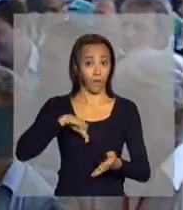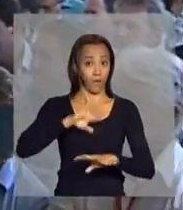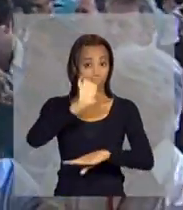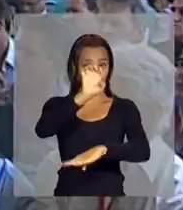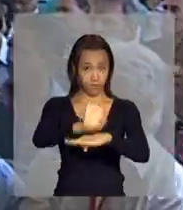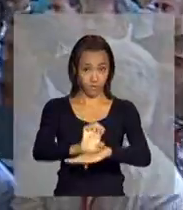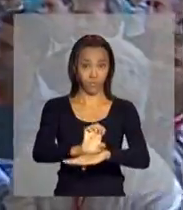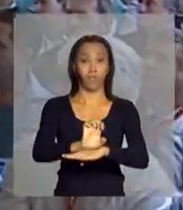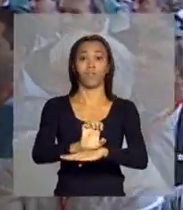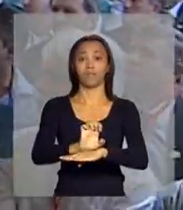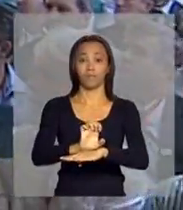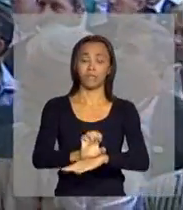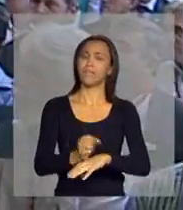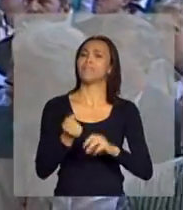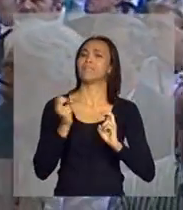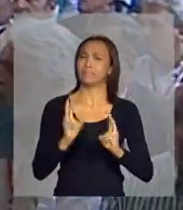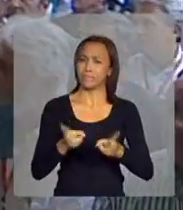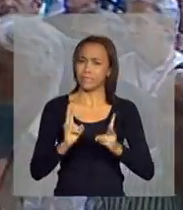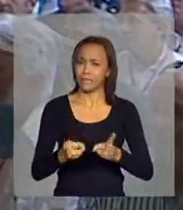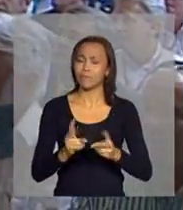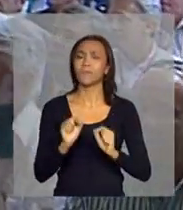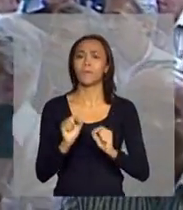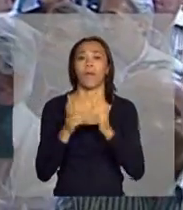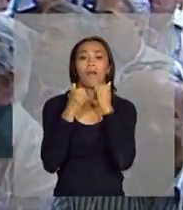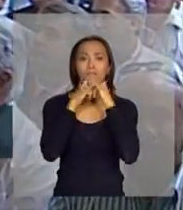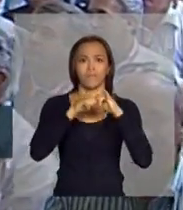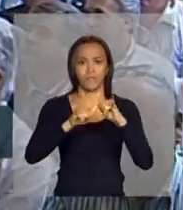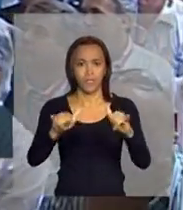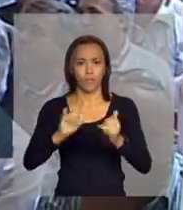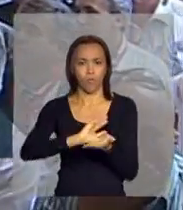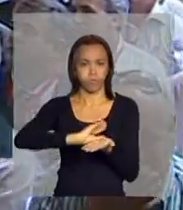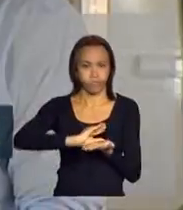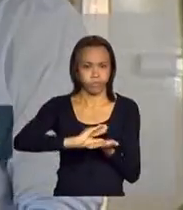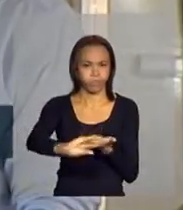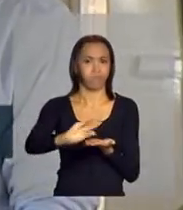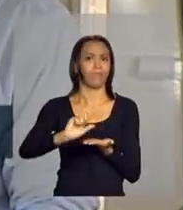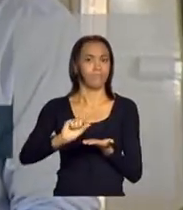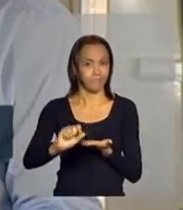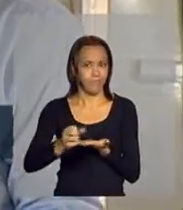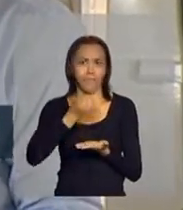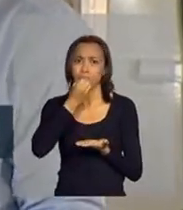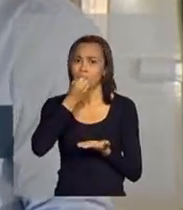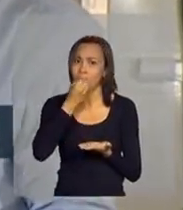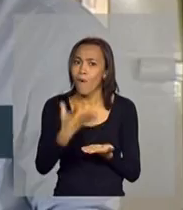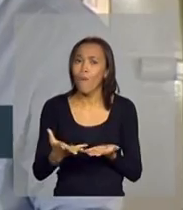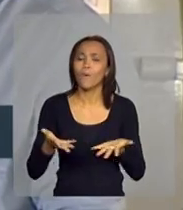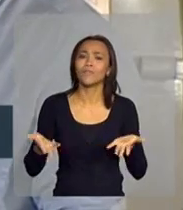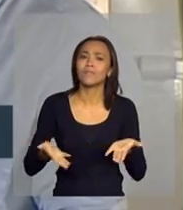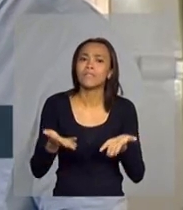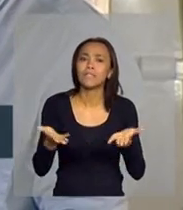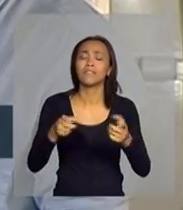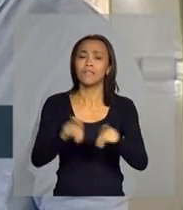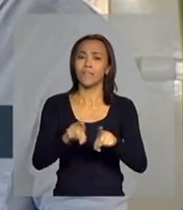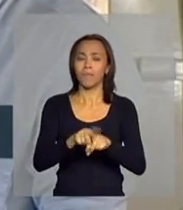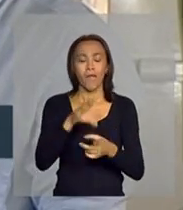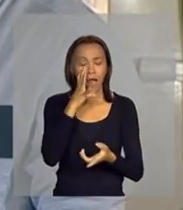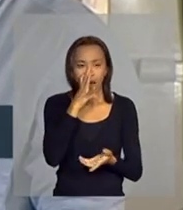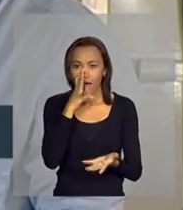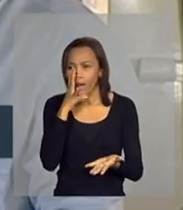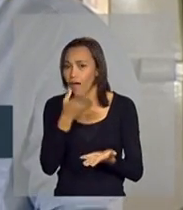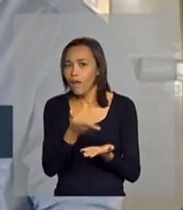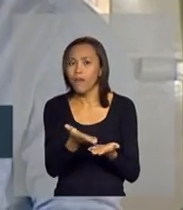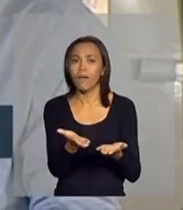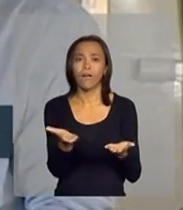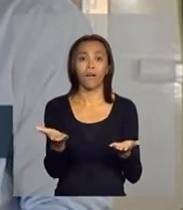estado. Sempre anunciando investimentos, trazendo boas novas e prestigiando, acima de